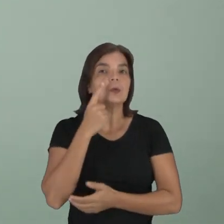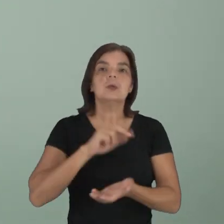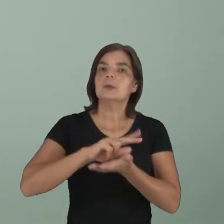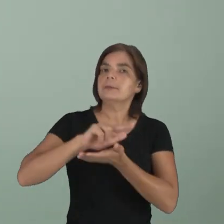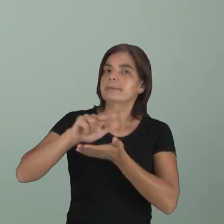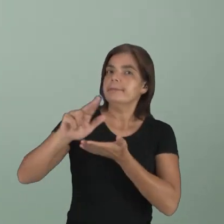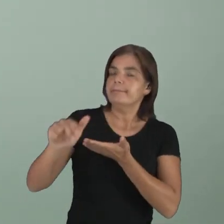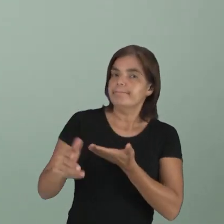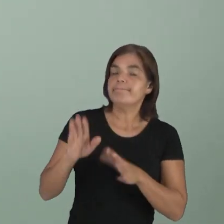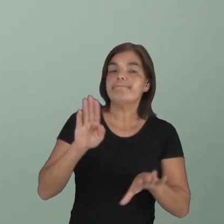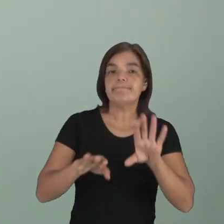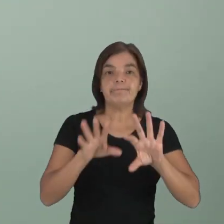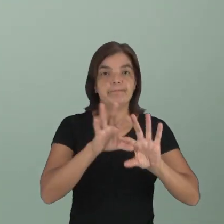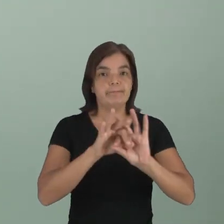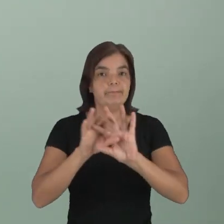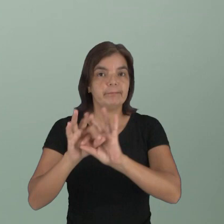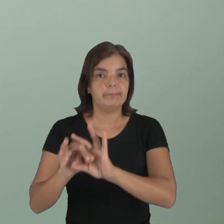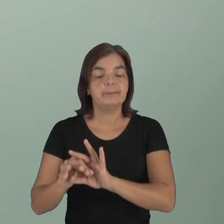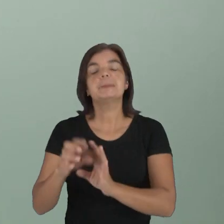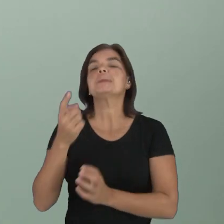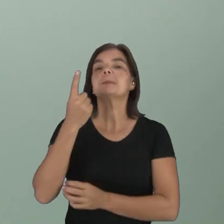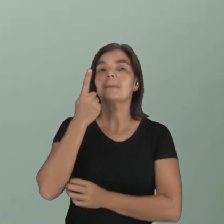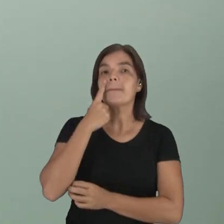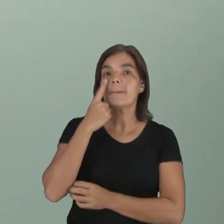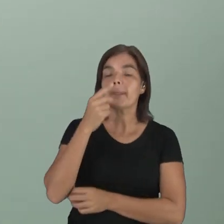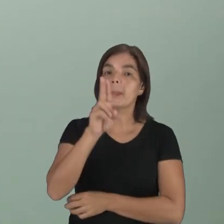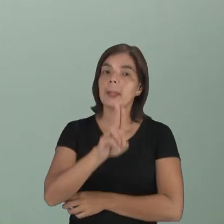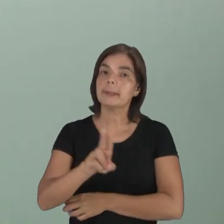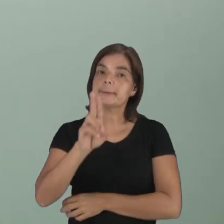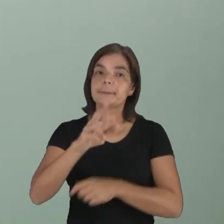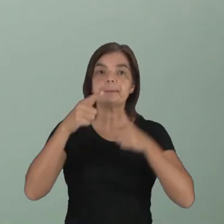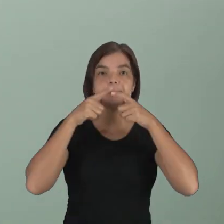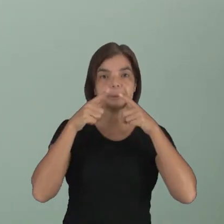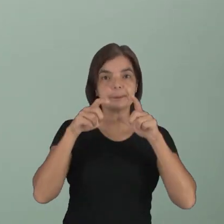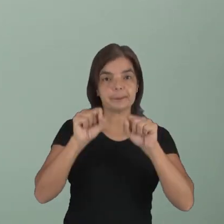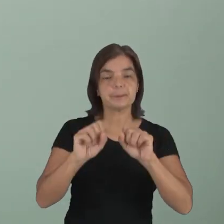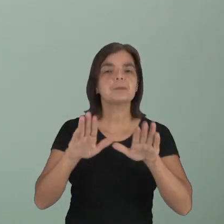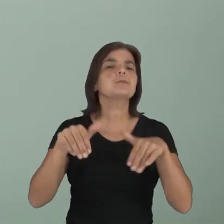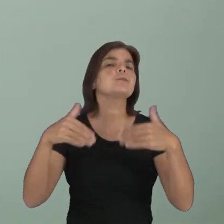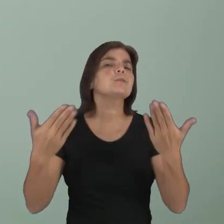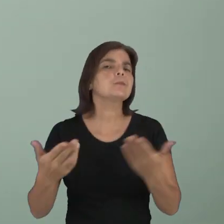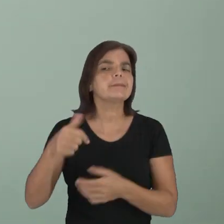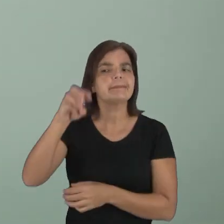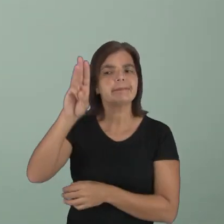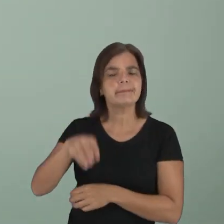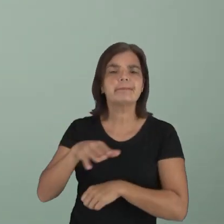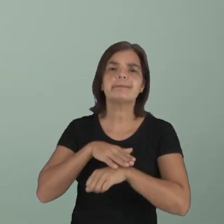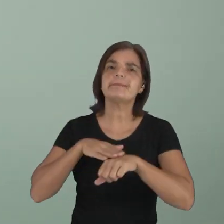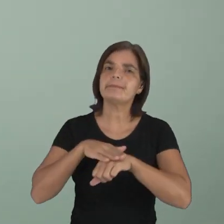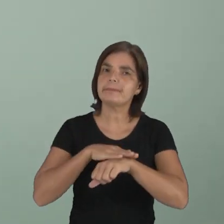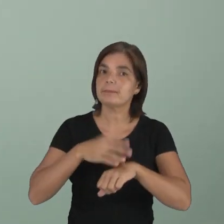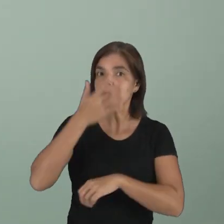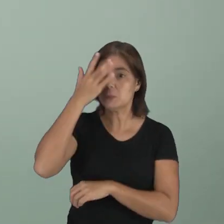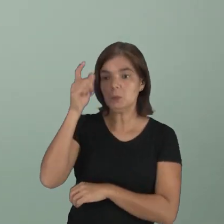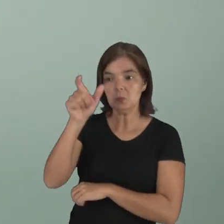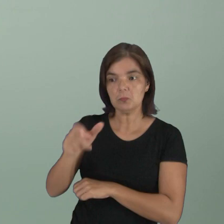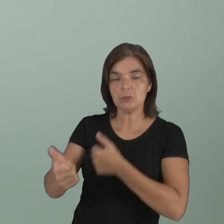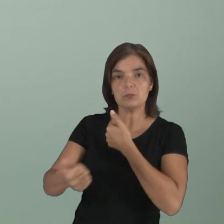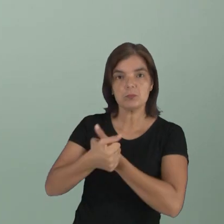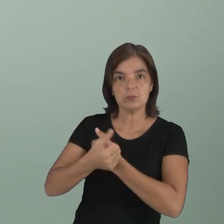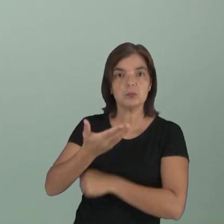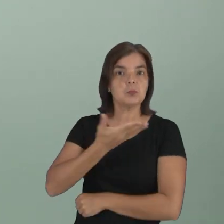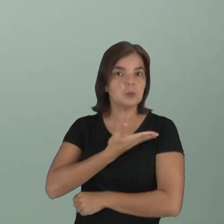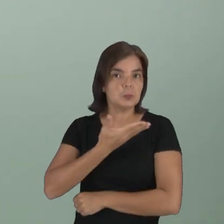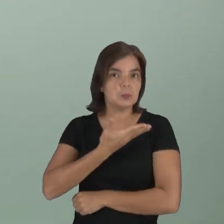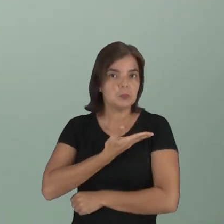são vários aspectos que eu devo considerar para utilizar a linguagem. Com quem eu estou falando? Eu estou falando com uma pessoa próxima, com